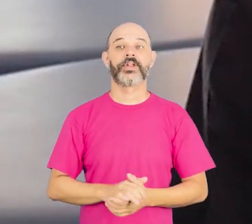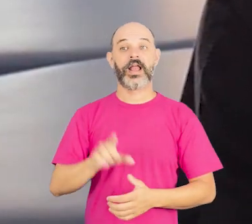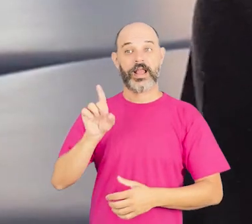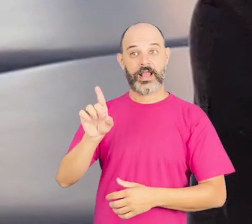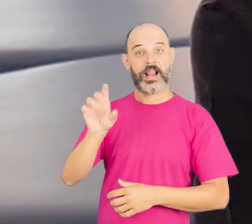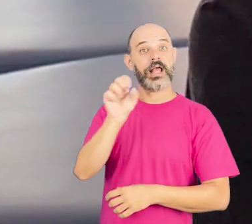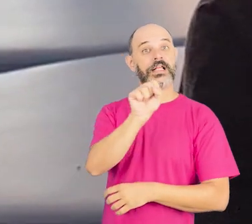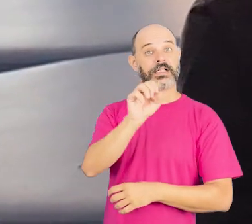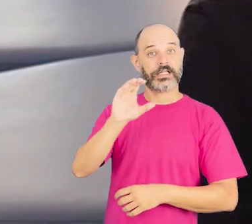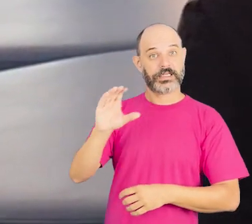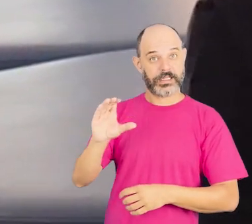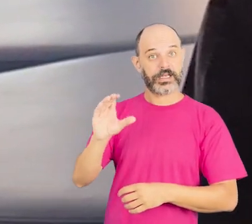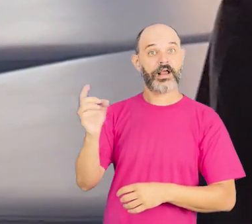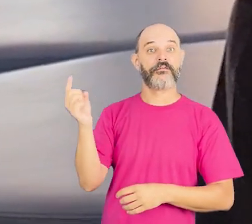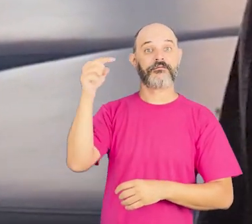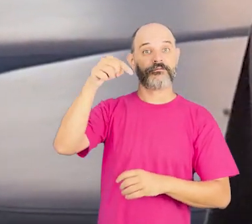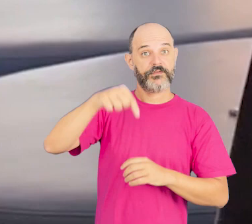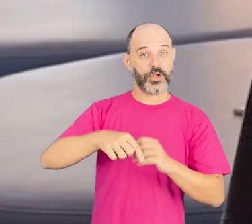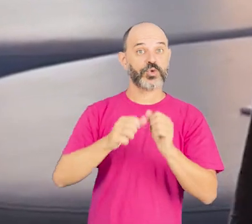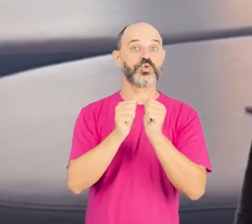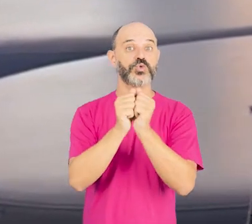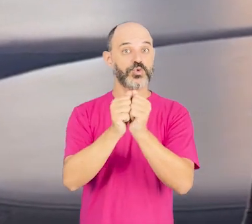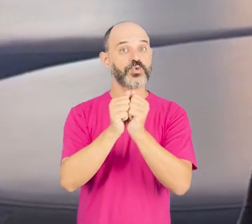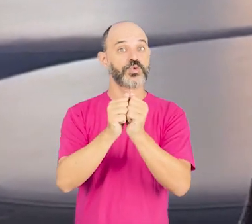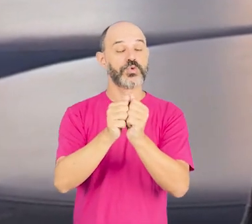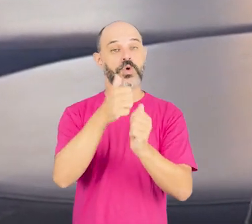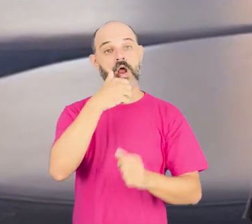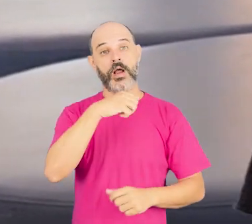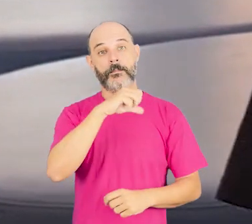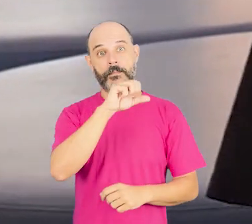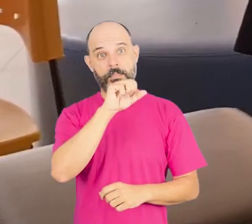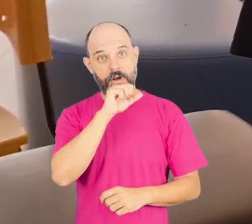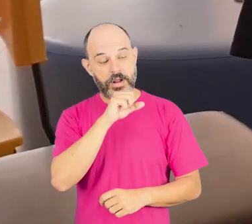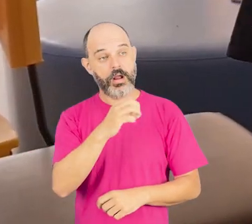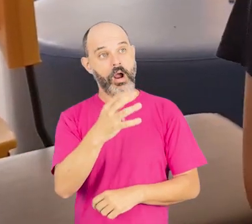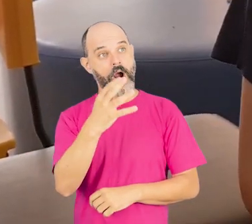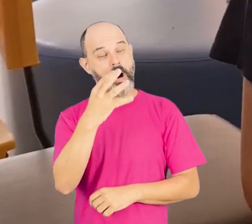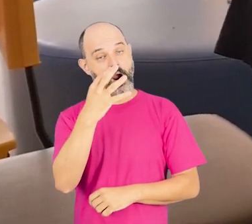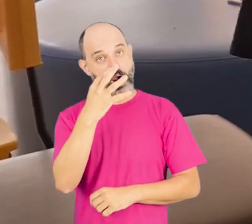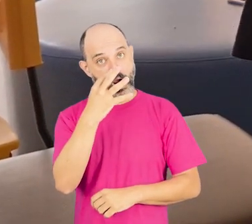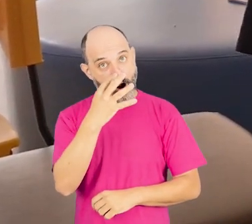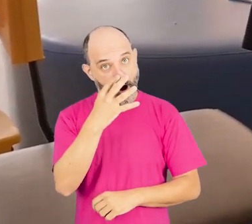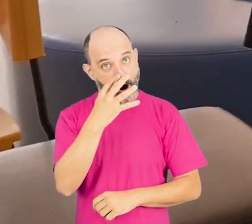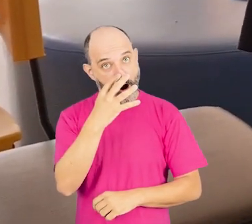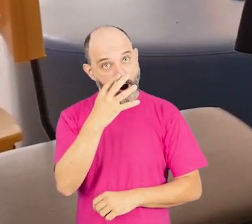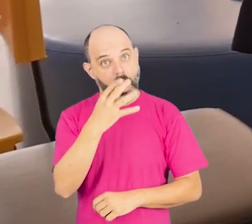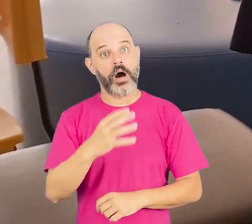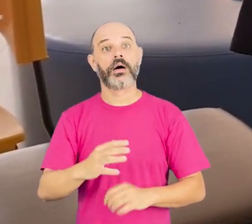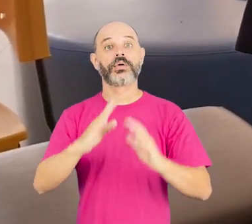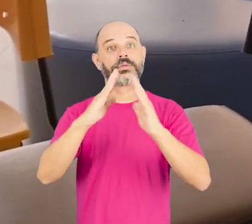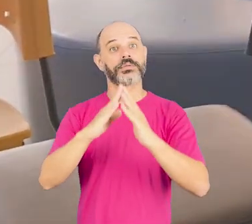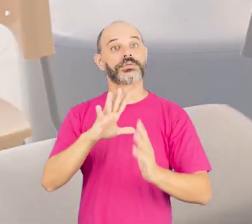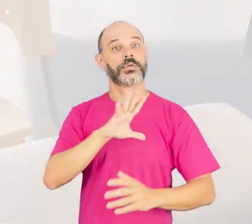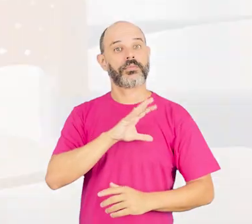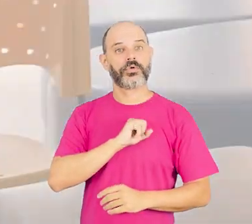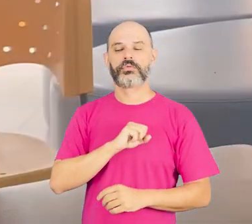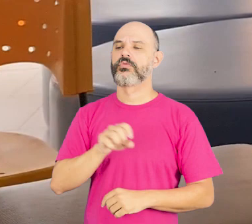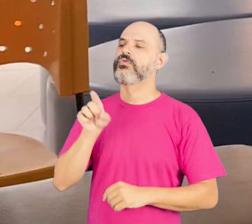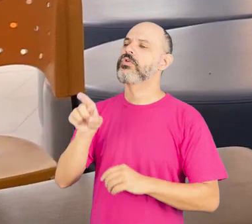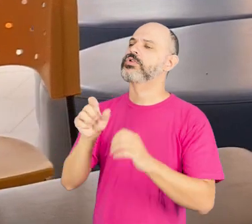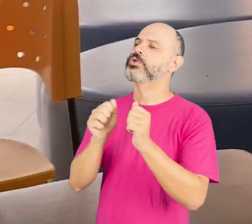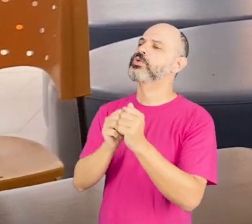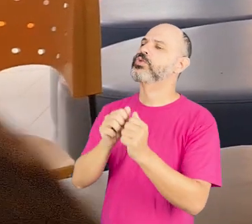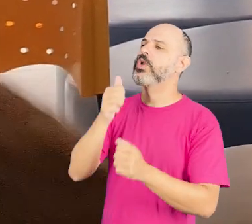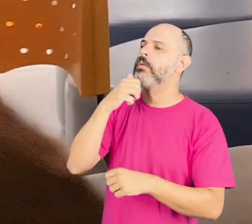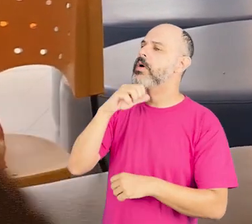Kate é de Santa Catarina e veio para casa acompanhada da mãe dela e se surpreendeu com o Lar de Amor. Kate,